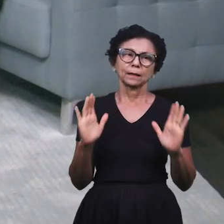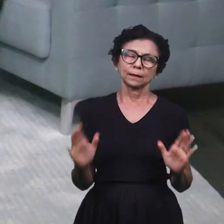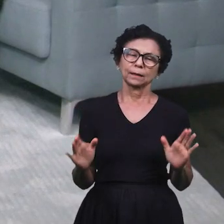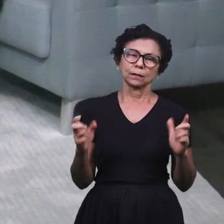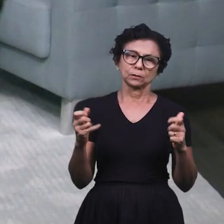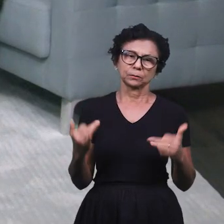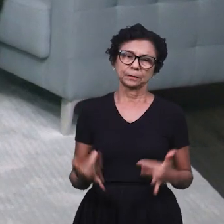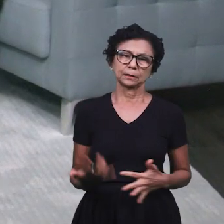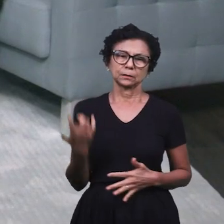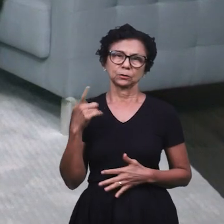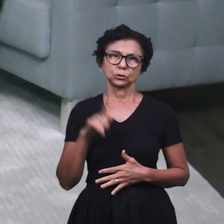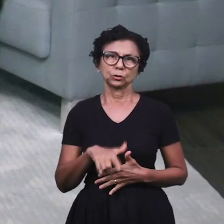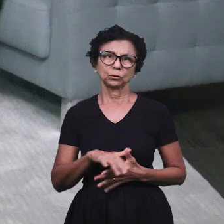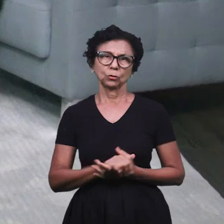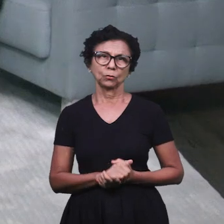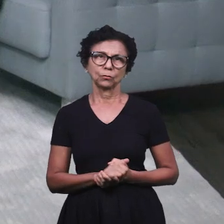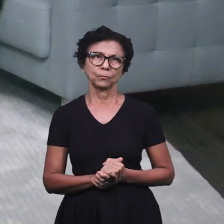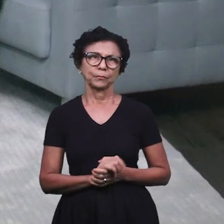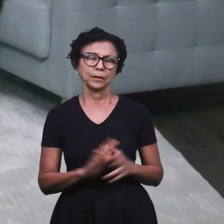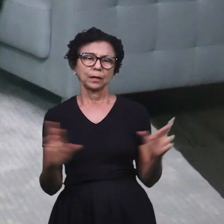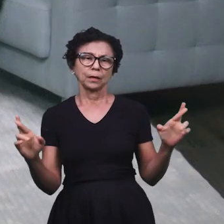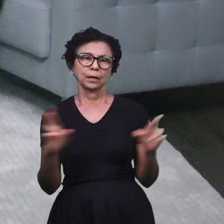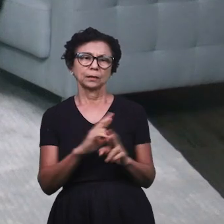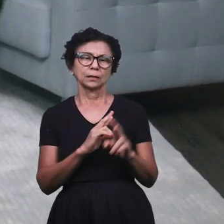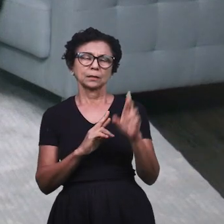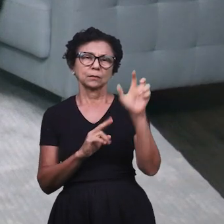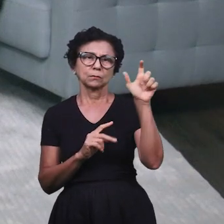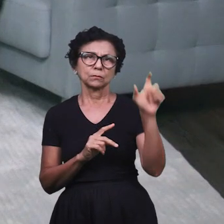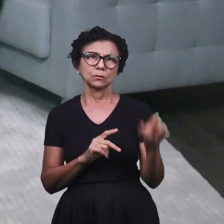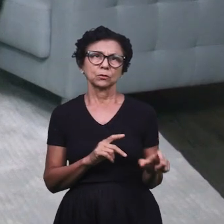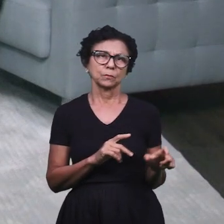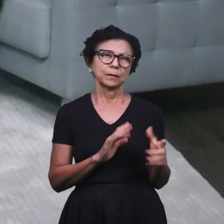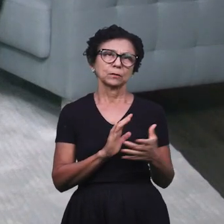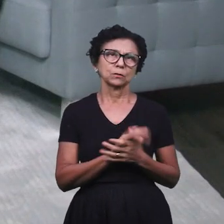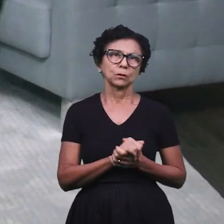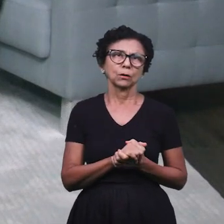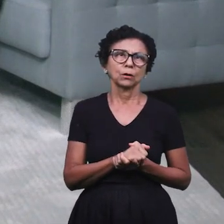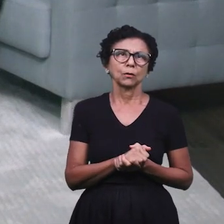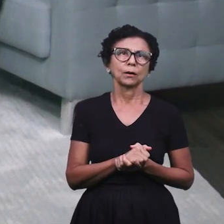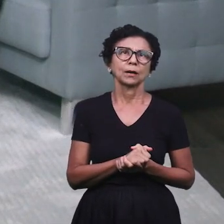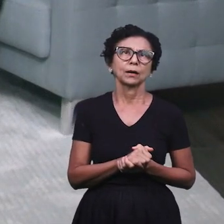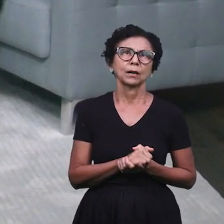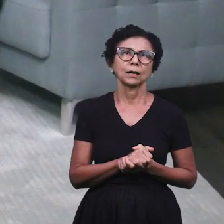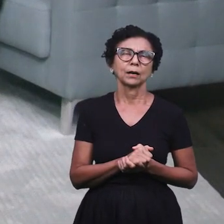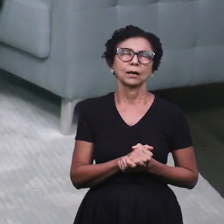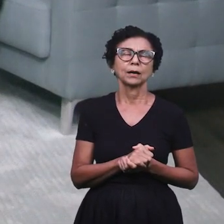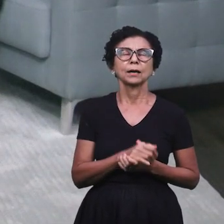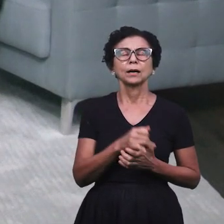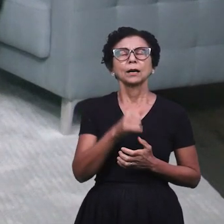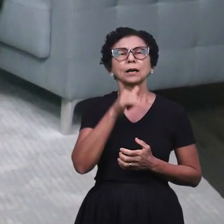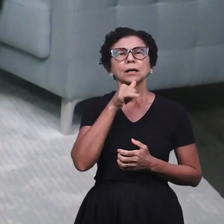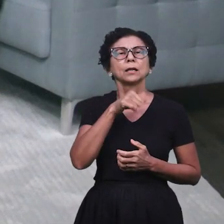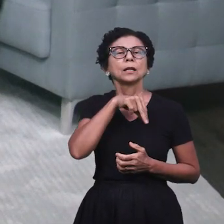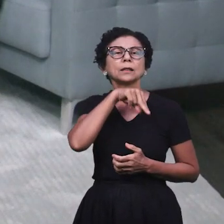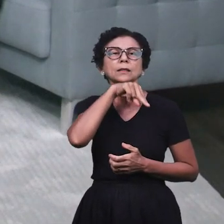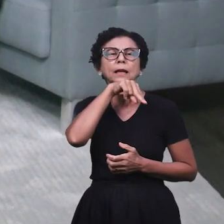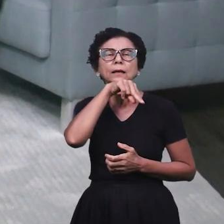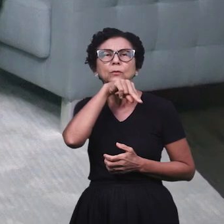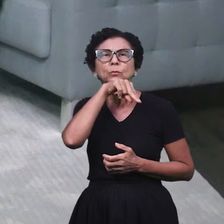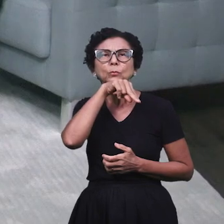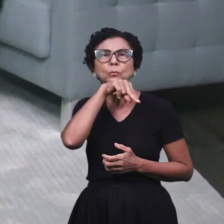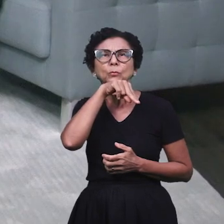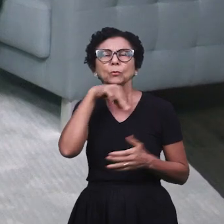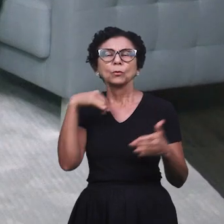entre o mais novinho e o mais velho, do neto e o avô, é isso? É isso mesmo. Dele até o avô,